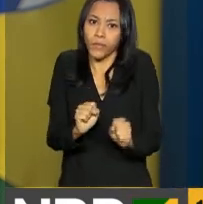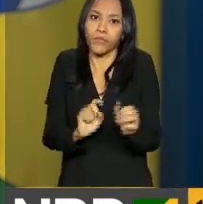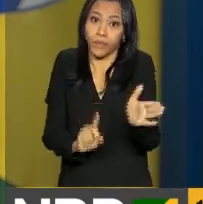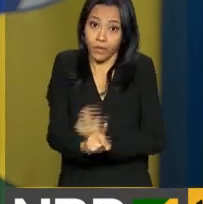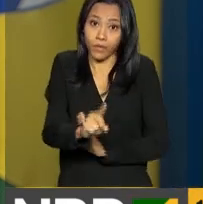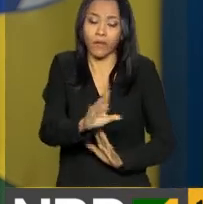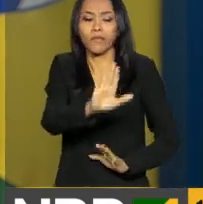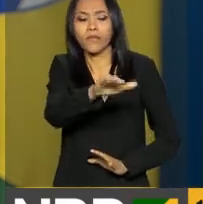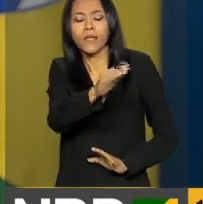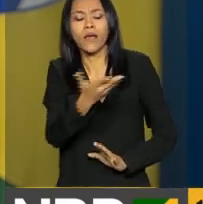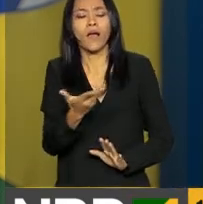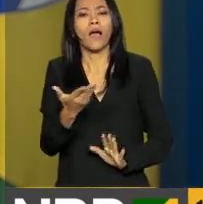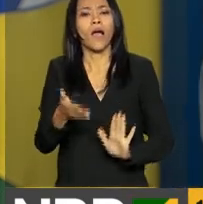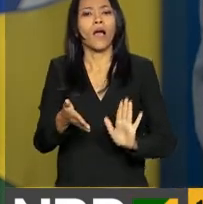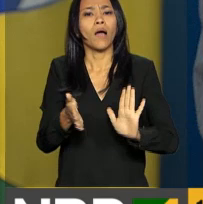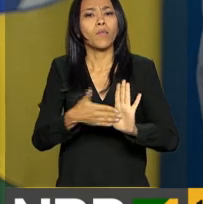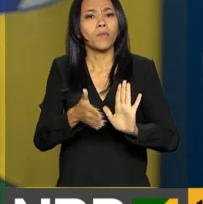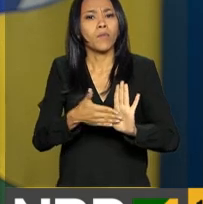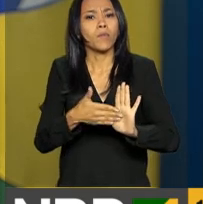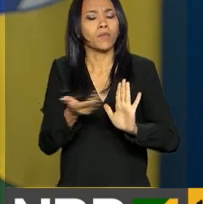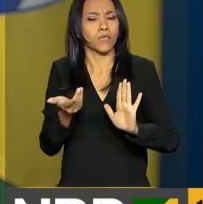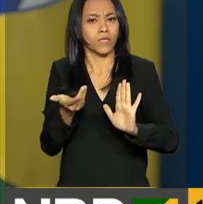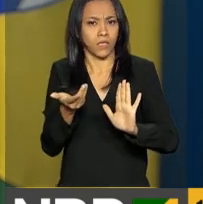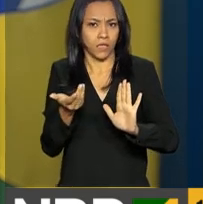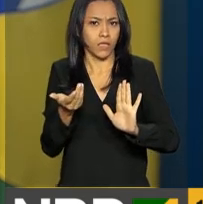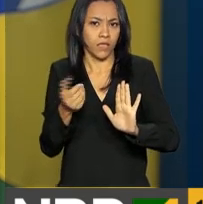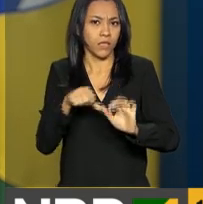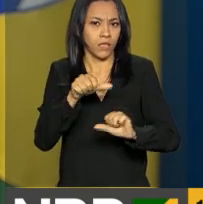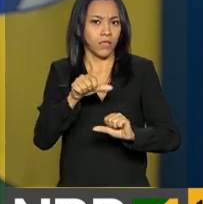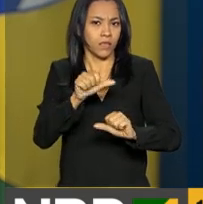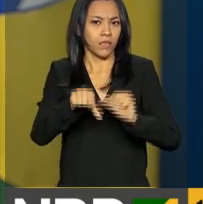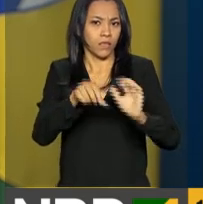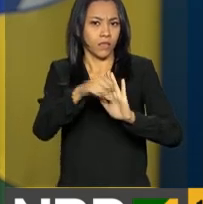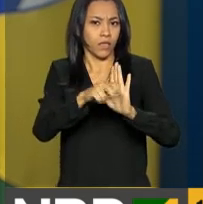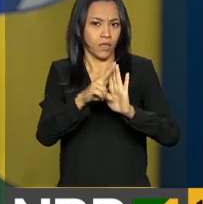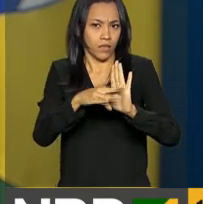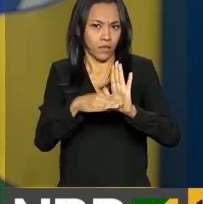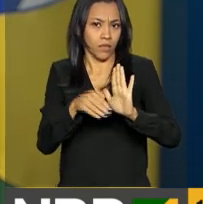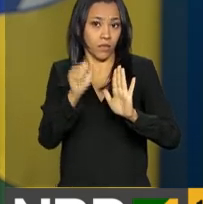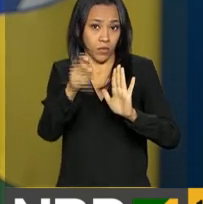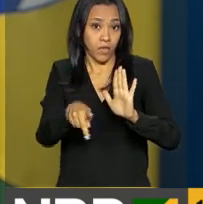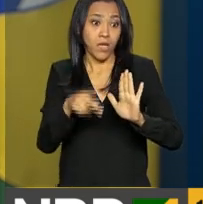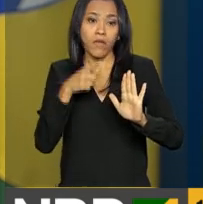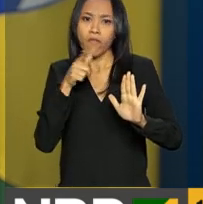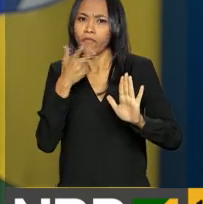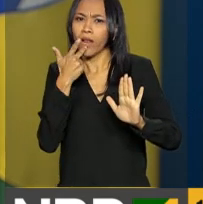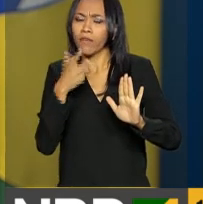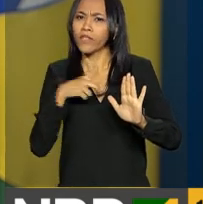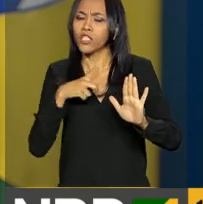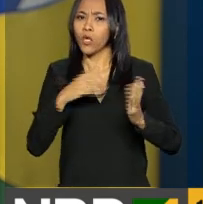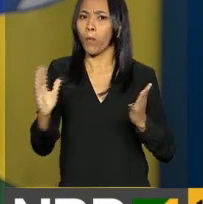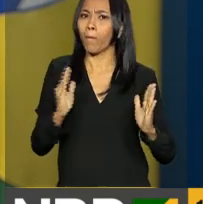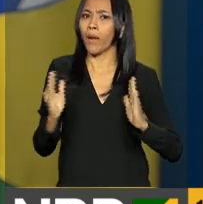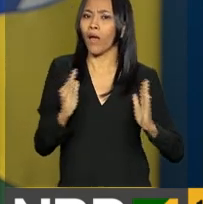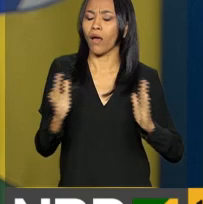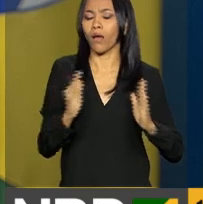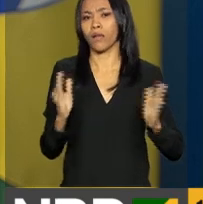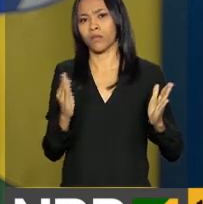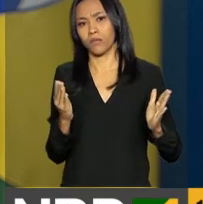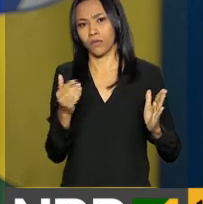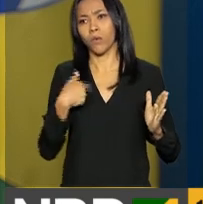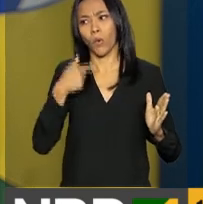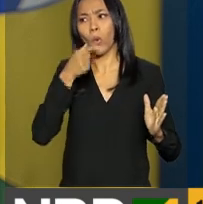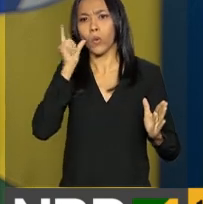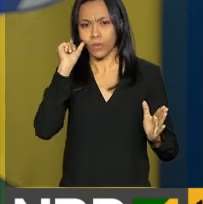a reforma inaugural, a reforma inicial que o governo propôs, ela dava uma economia muito grande, num prazo, ainda ontem